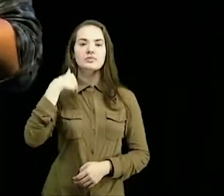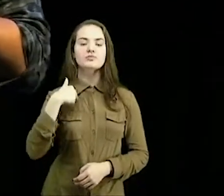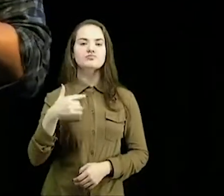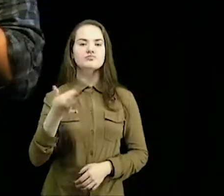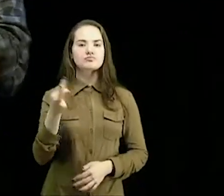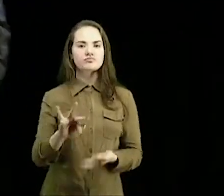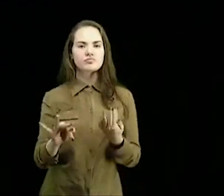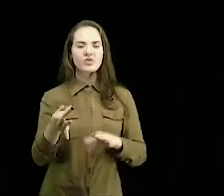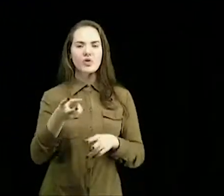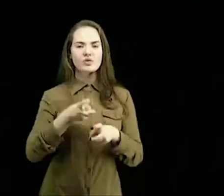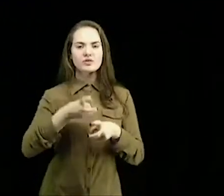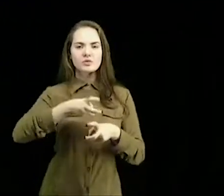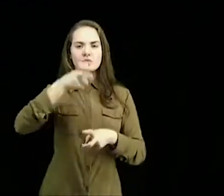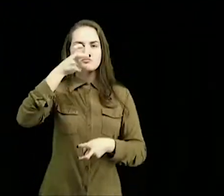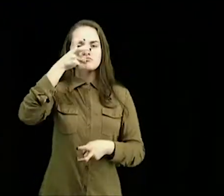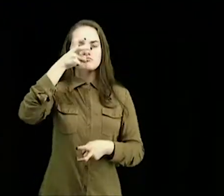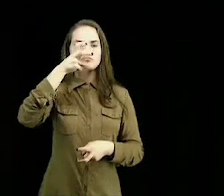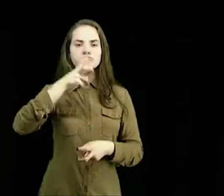na coluna, sou eu.